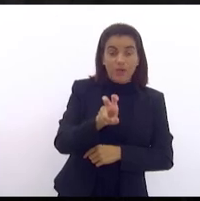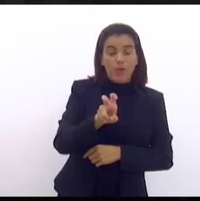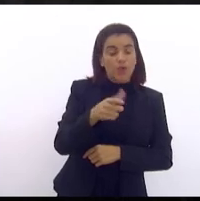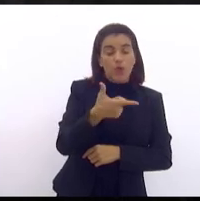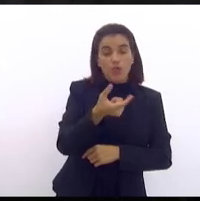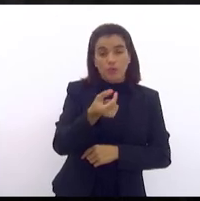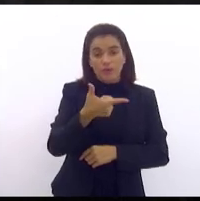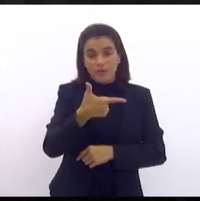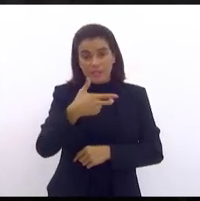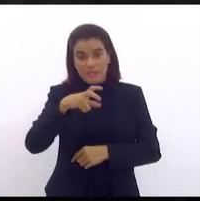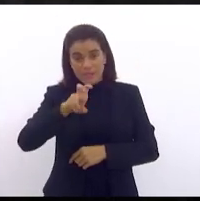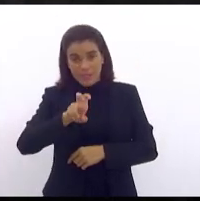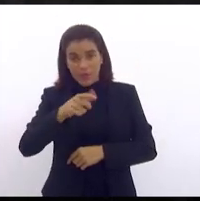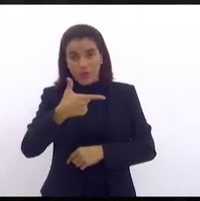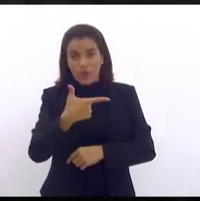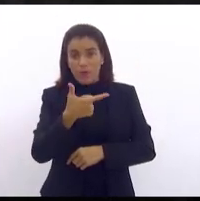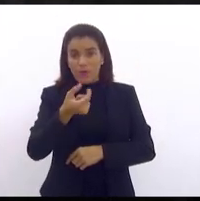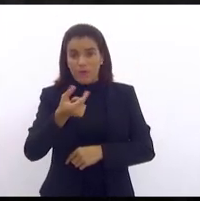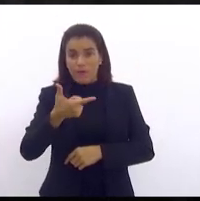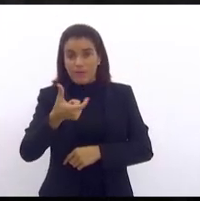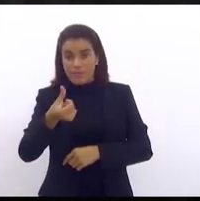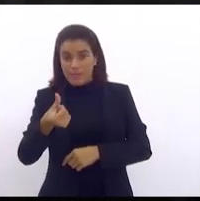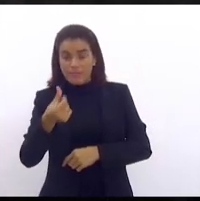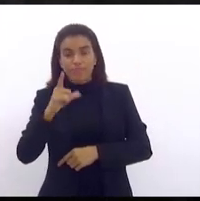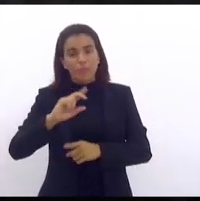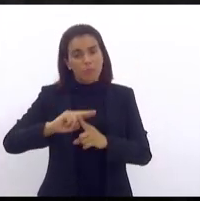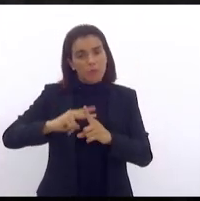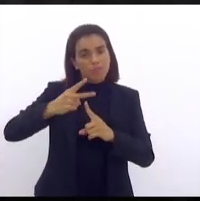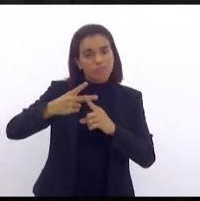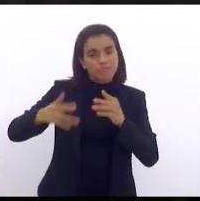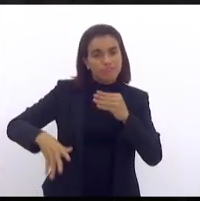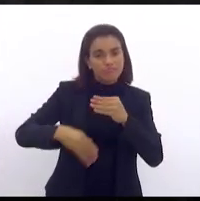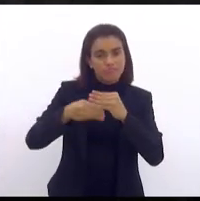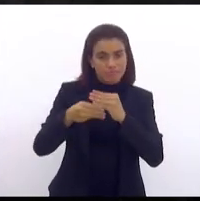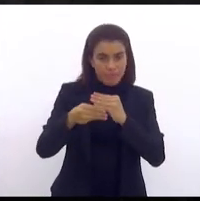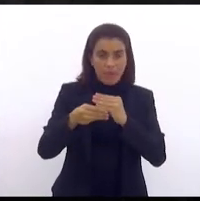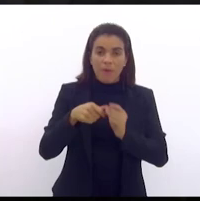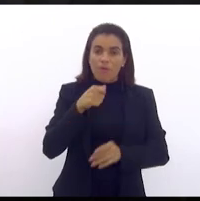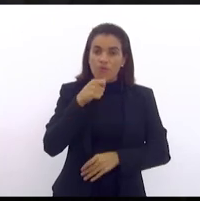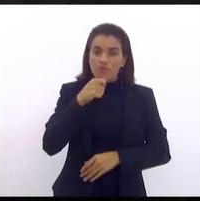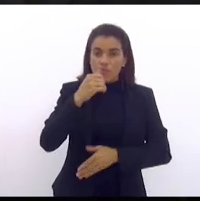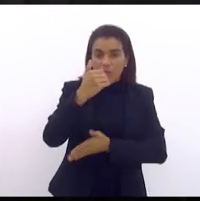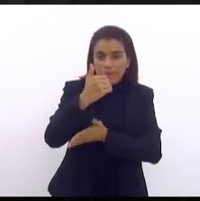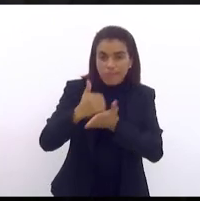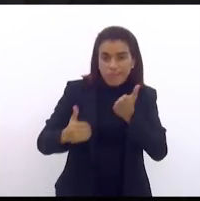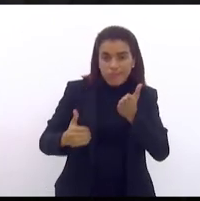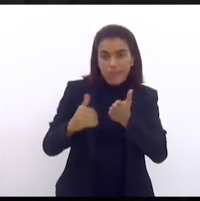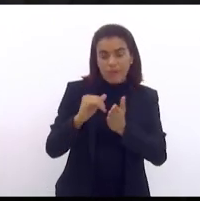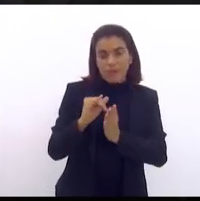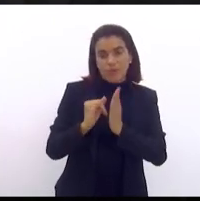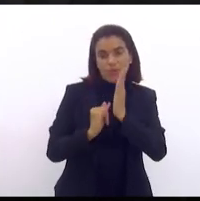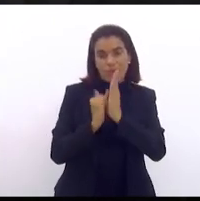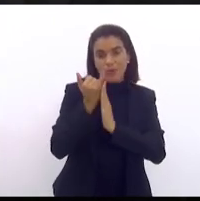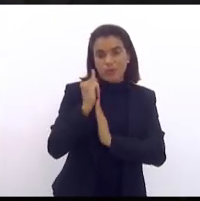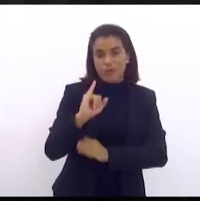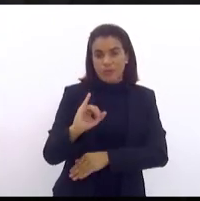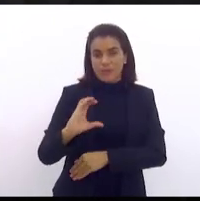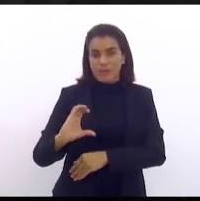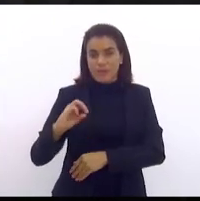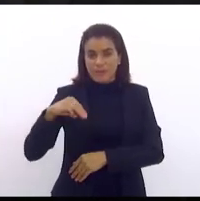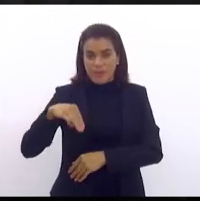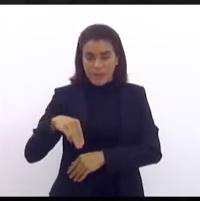presente poderemos ter um acréscimo ainda sem descontar no no ICMS bruto de